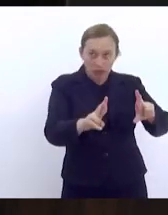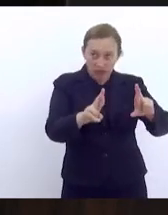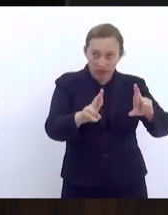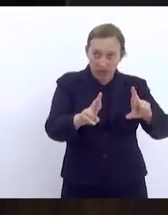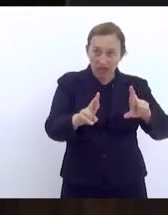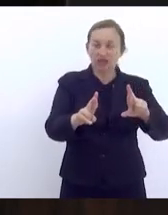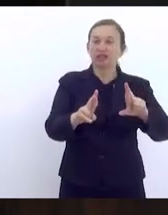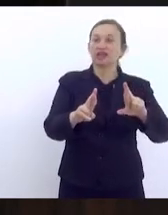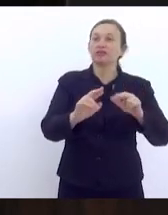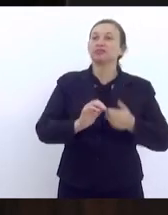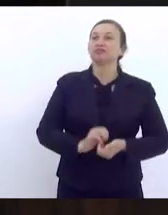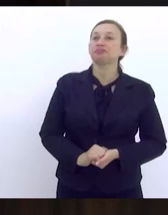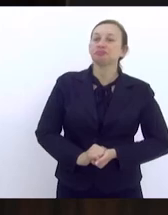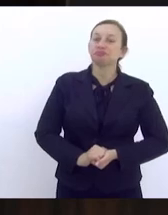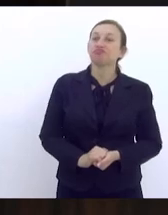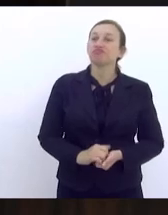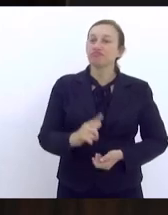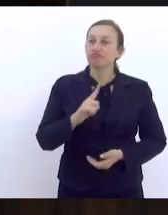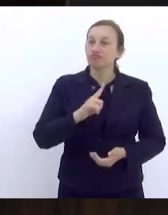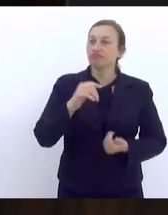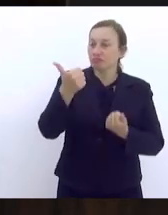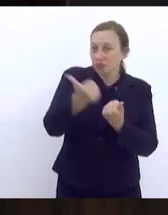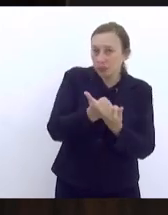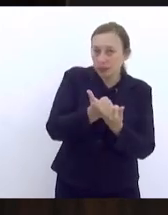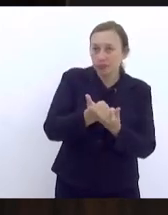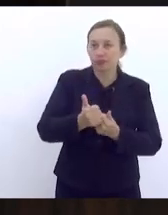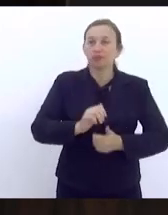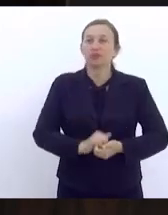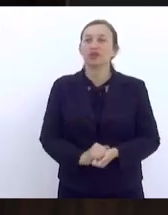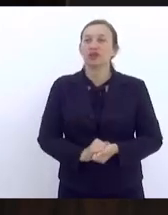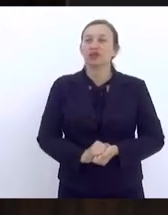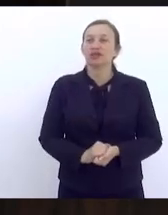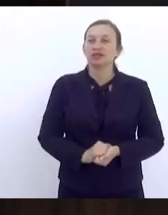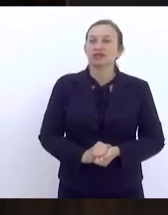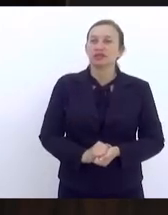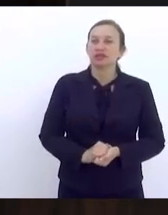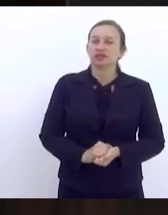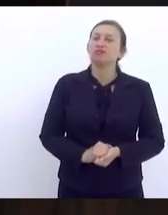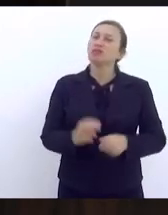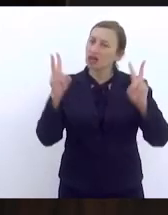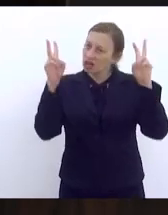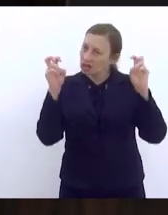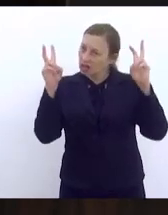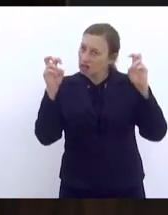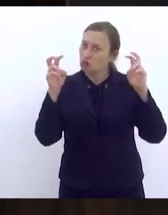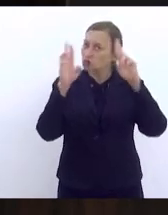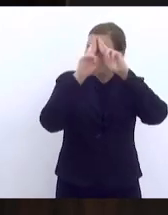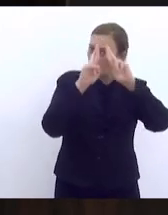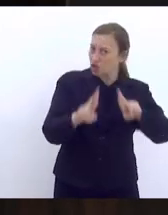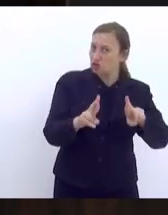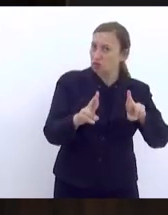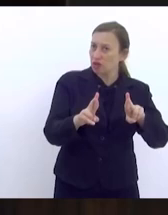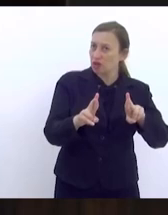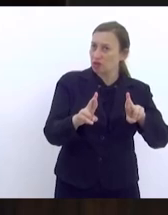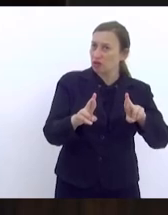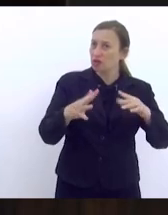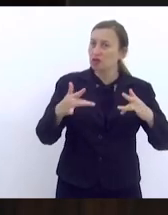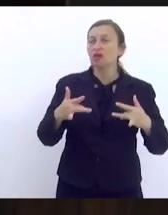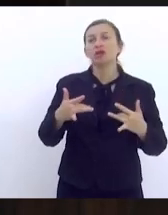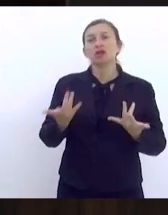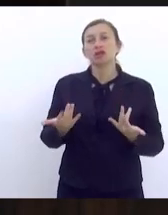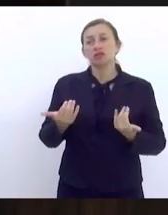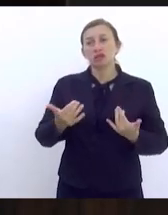todas precisam ter um Amparo o apoio e aquela questão do respeito se colocou à disposição